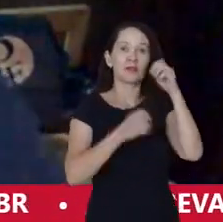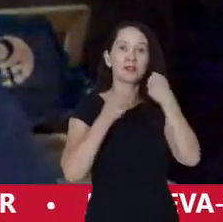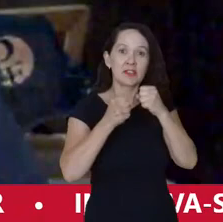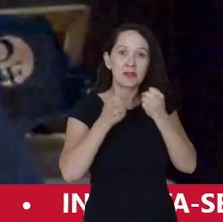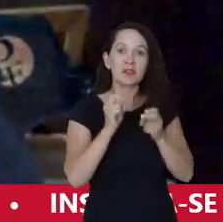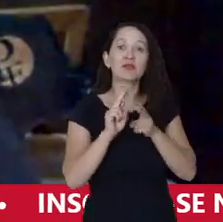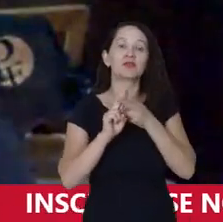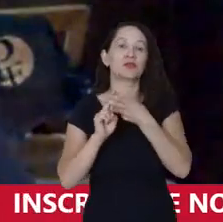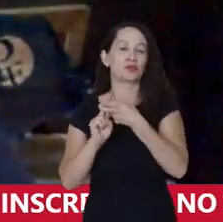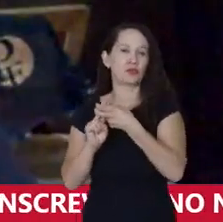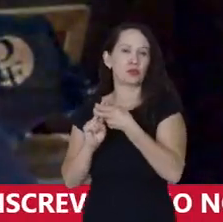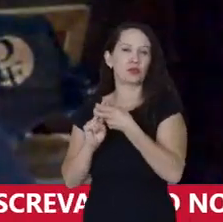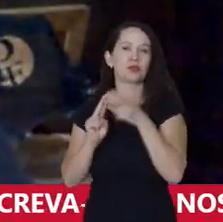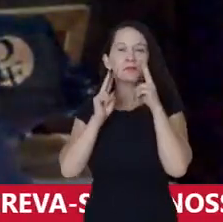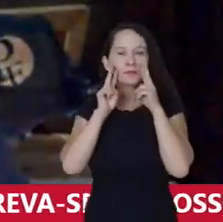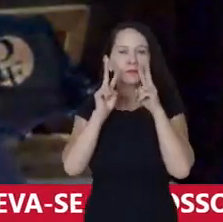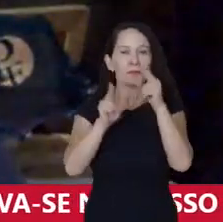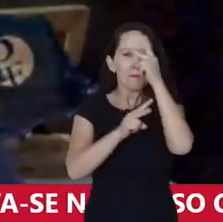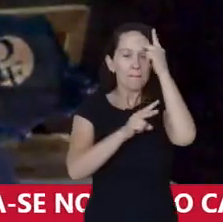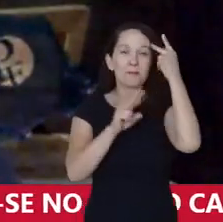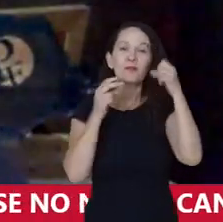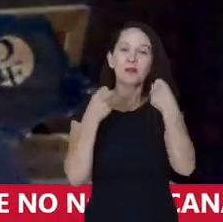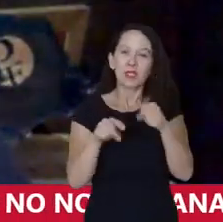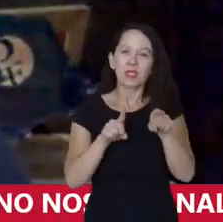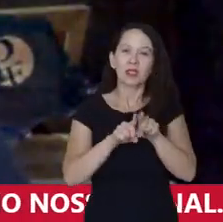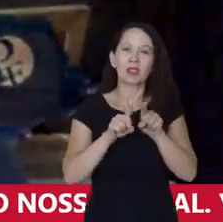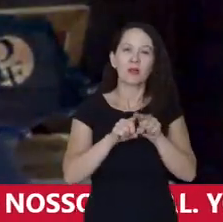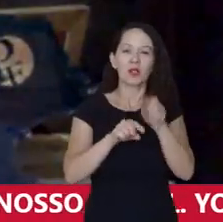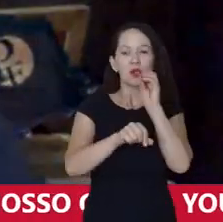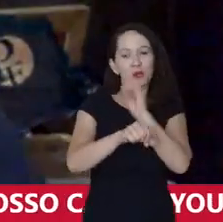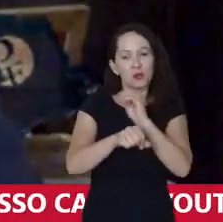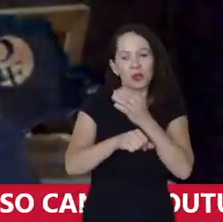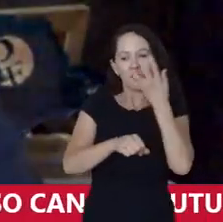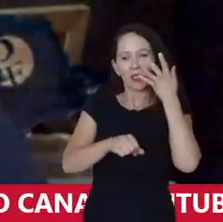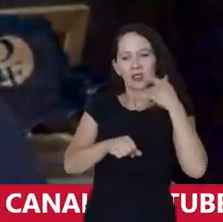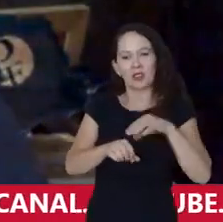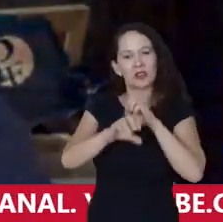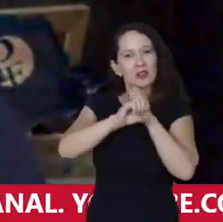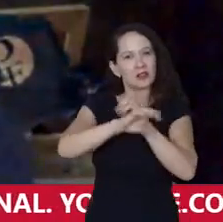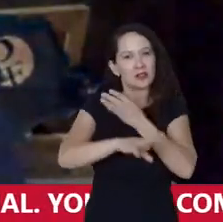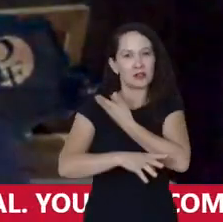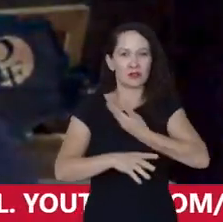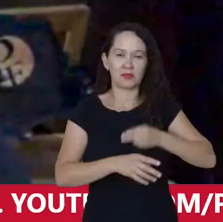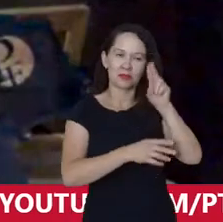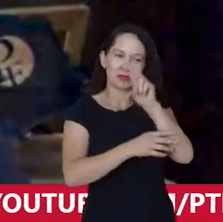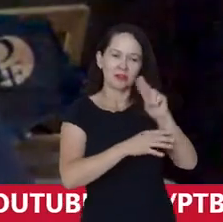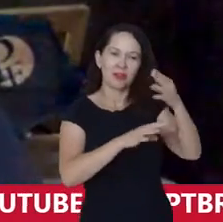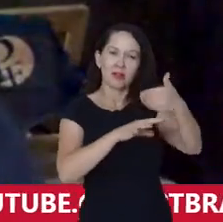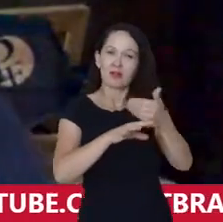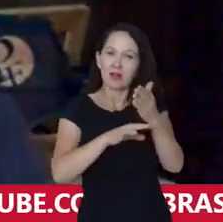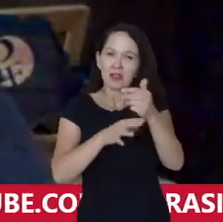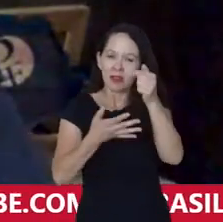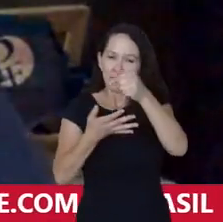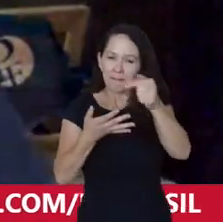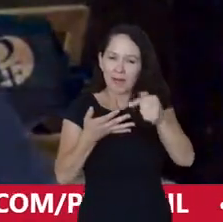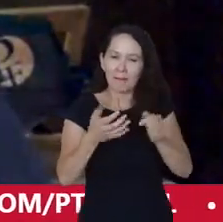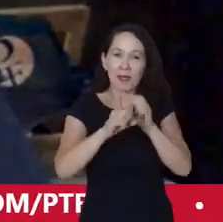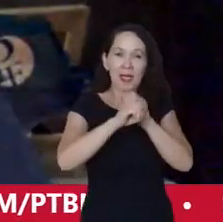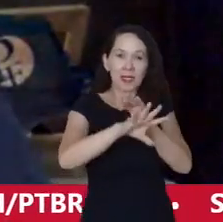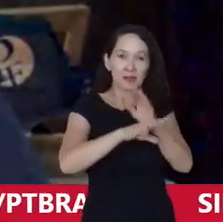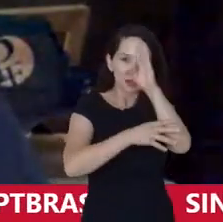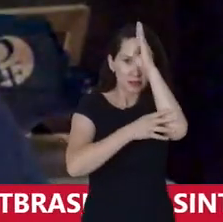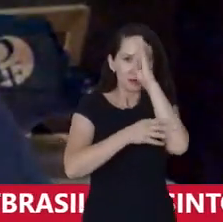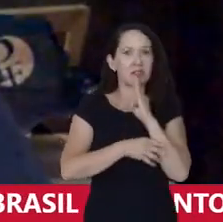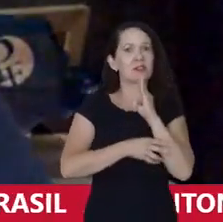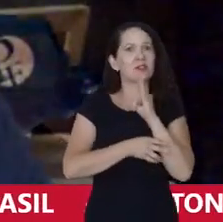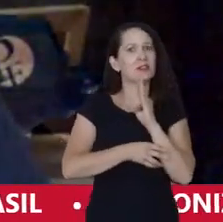do SUS, quem está assistindo, que depende da creche, da escola, da universidade, do acesso à educação